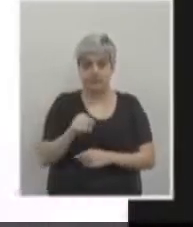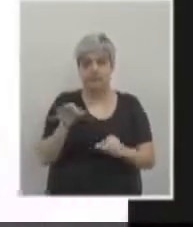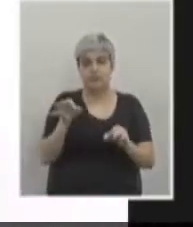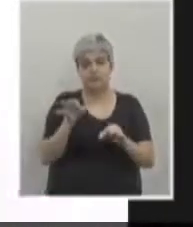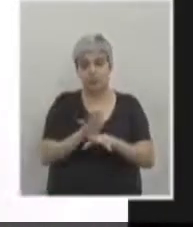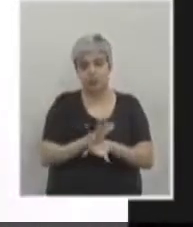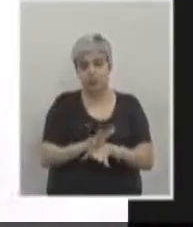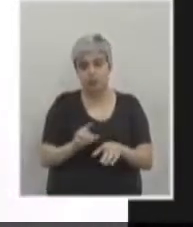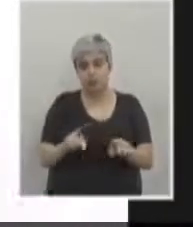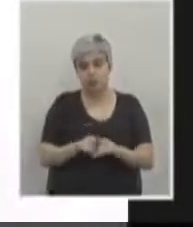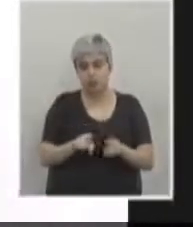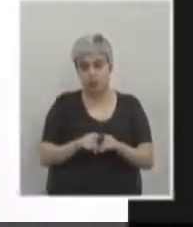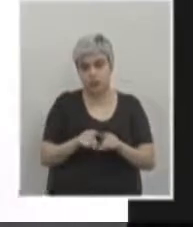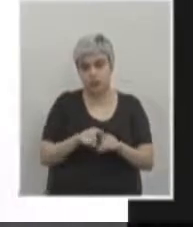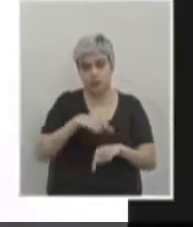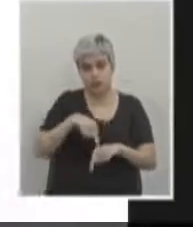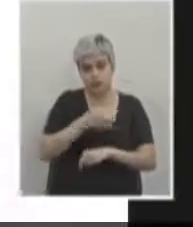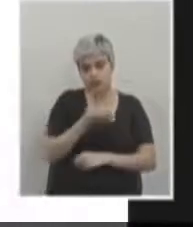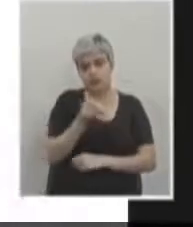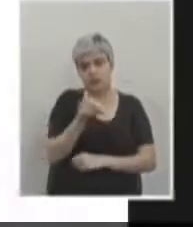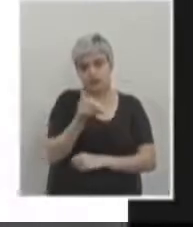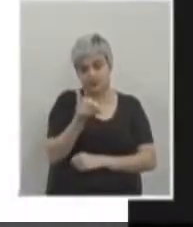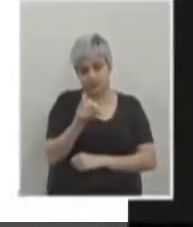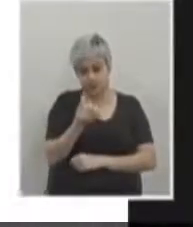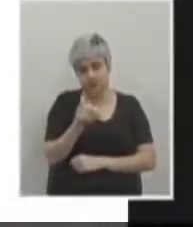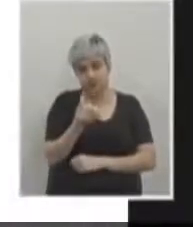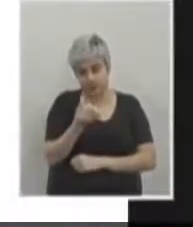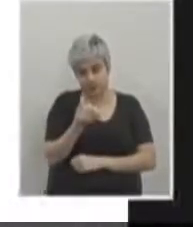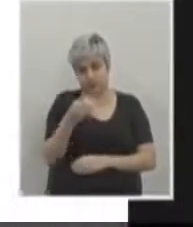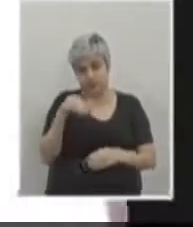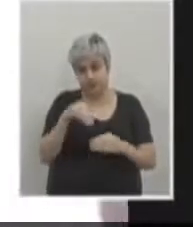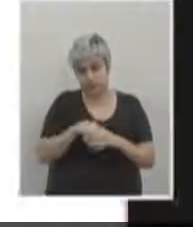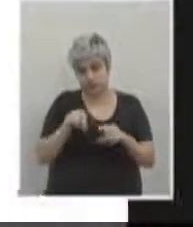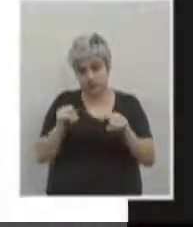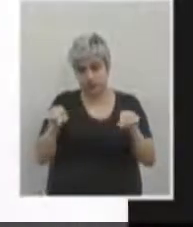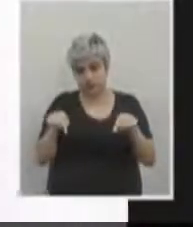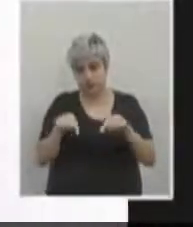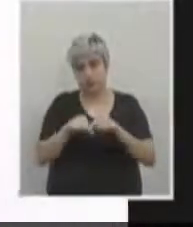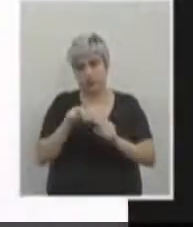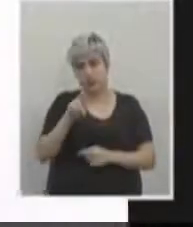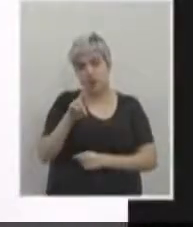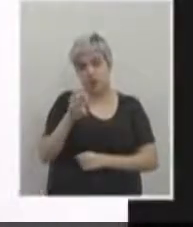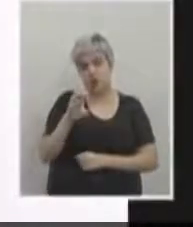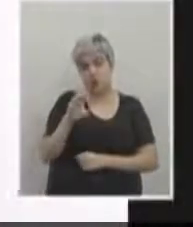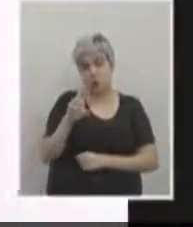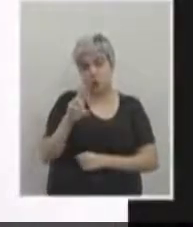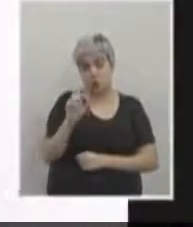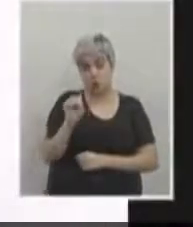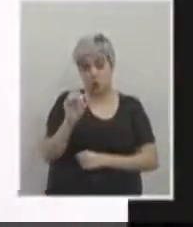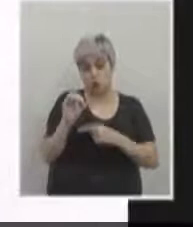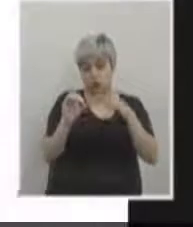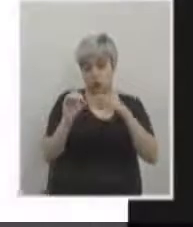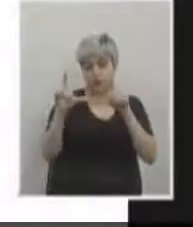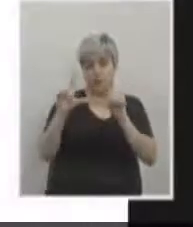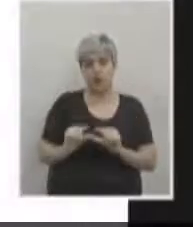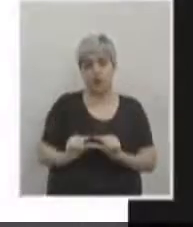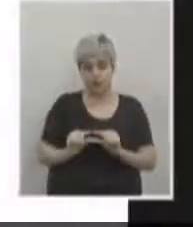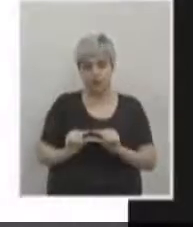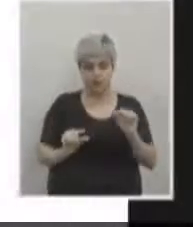são 16 horas aulas, eu não nomeio um professor para a sala de recurso com uma carga horária menor, igual eu nomeio um professor de